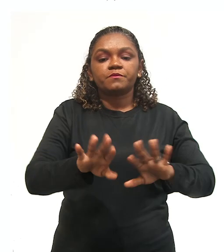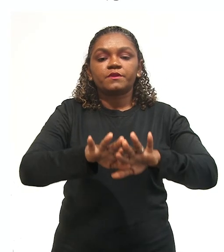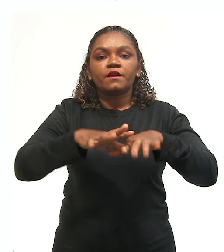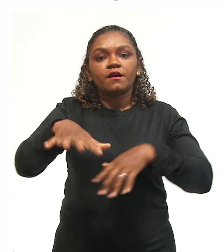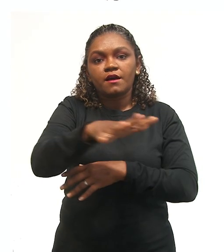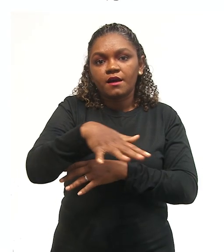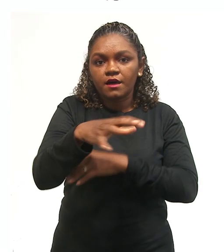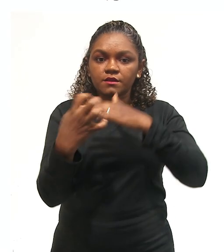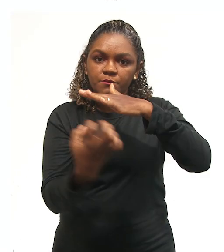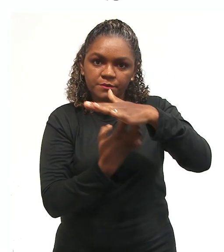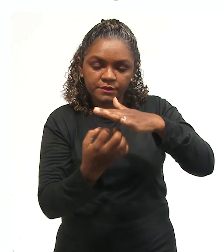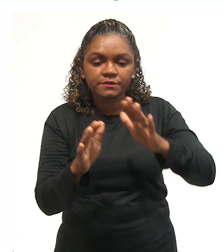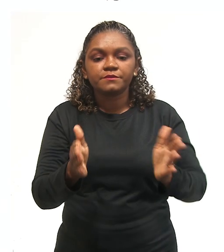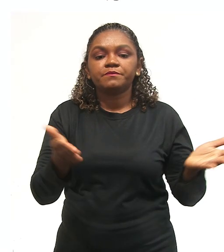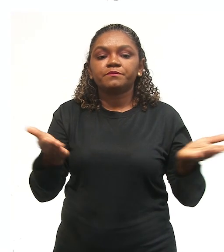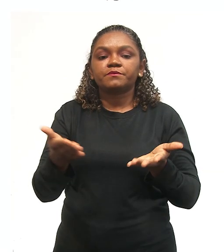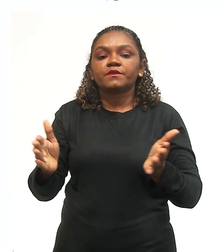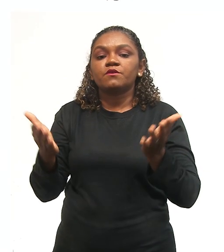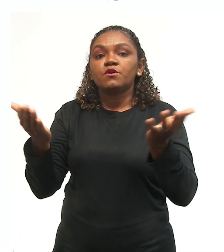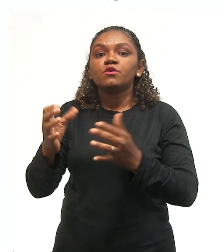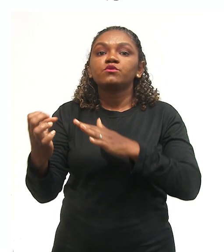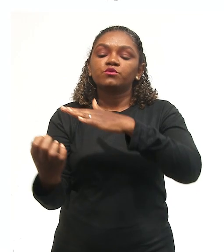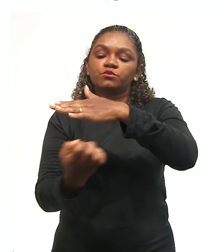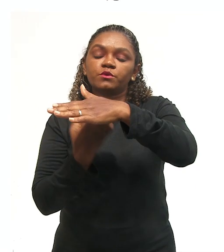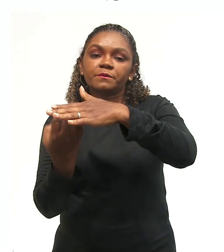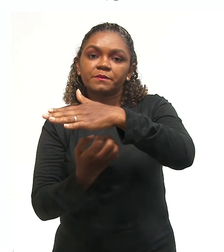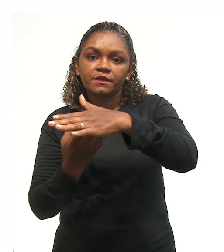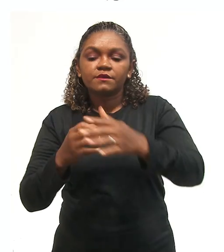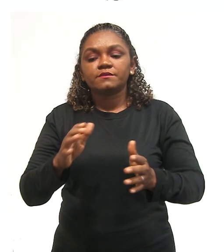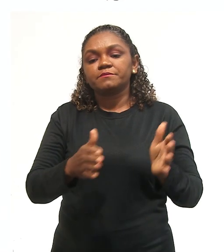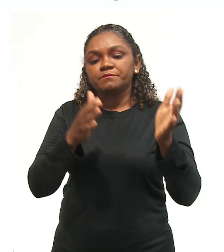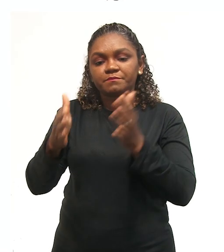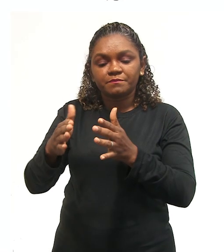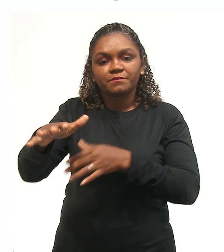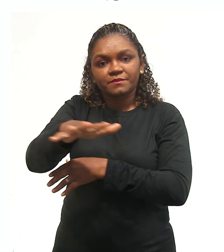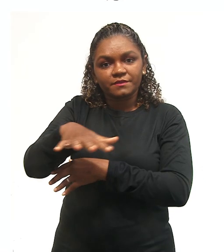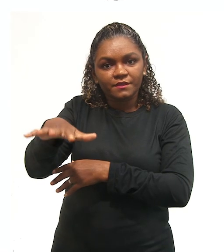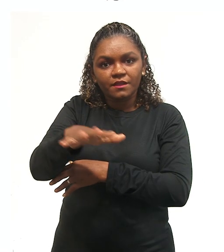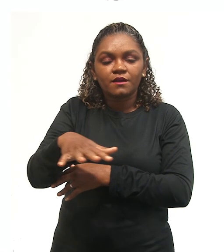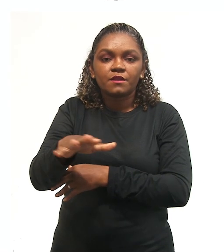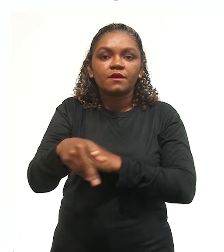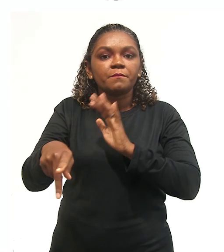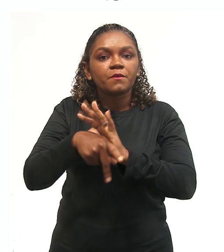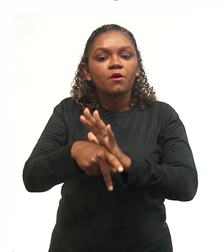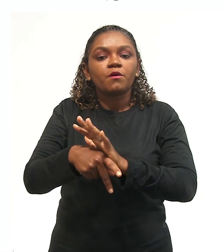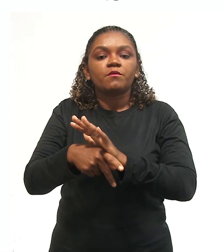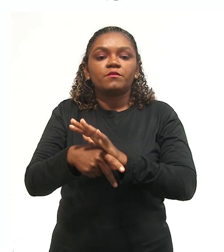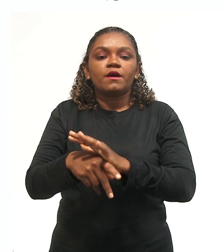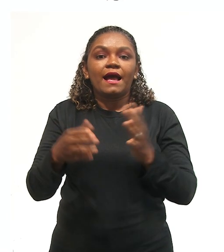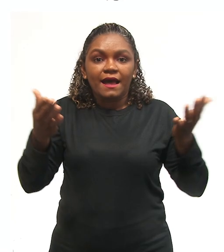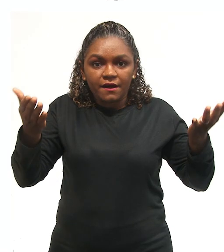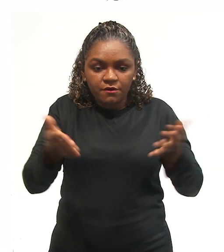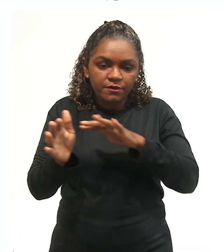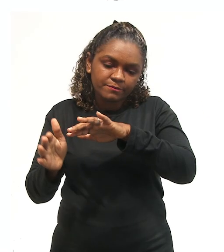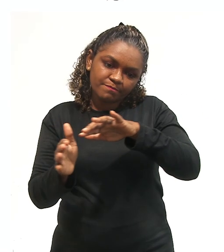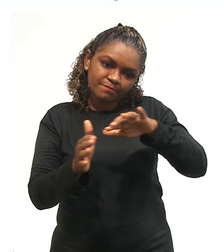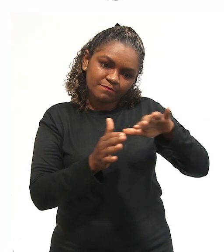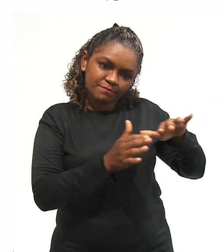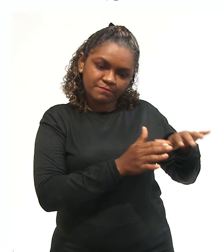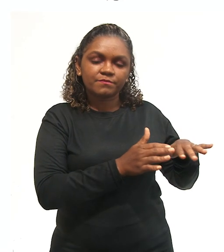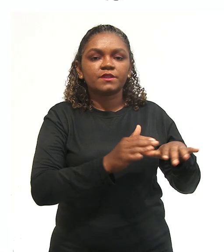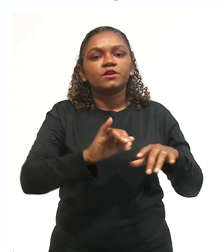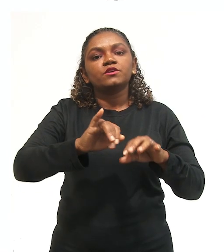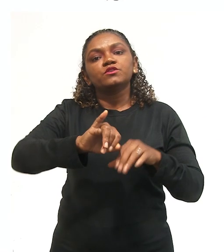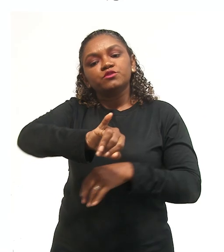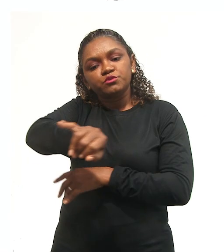exato. Nós vamos agora falar sobre o juro composto. O que é o juro